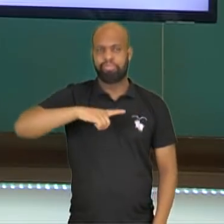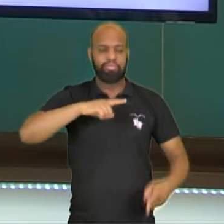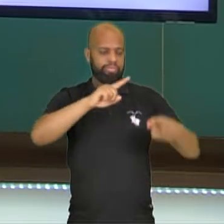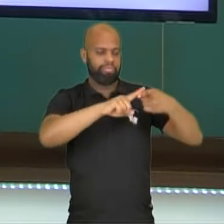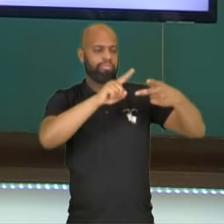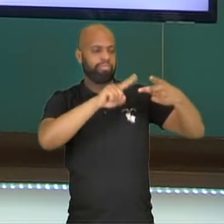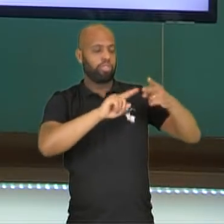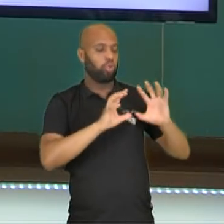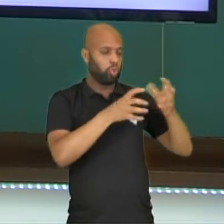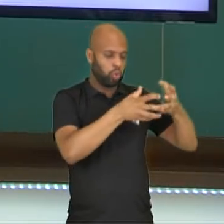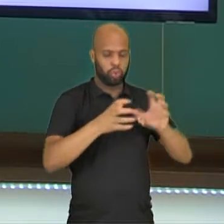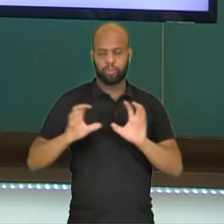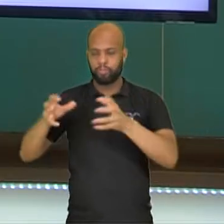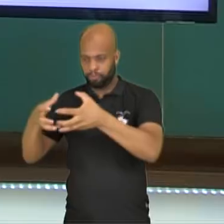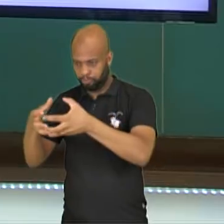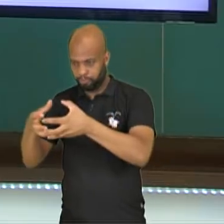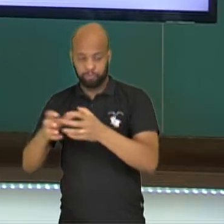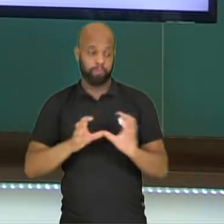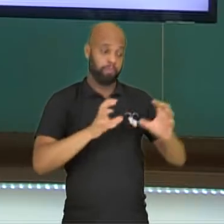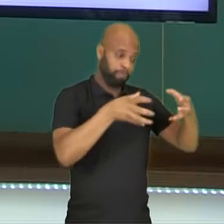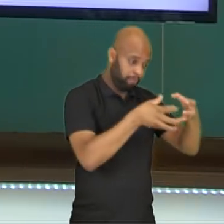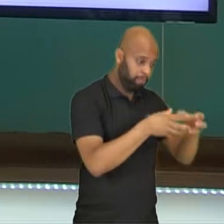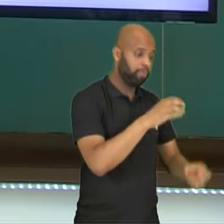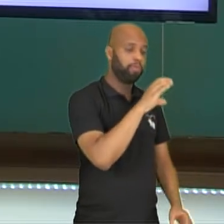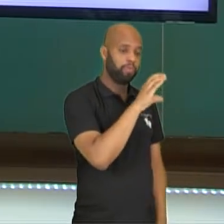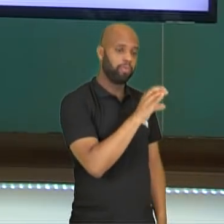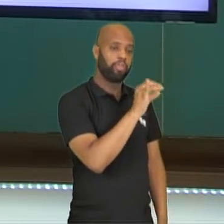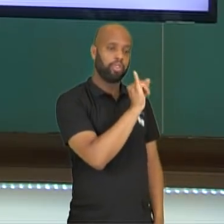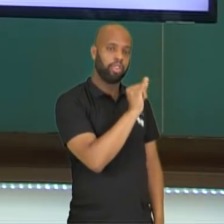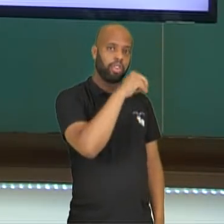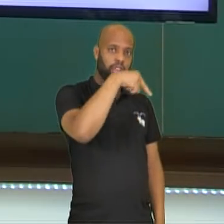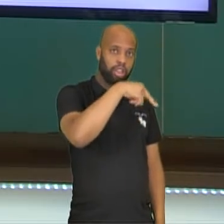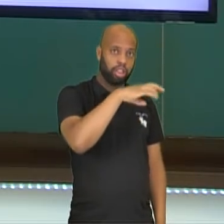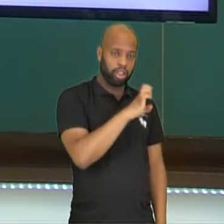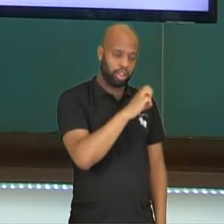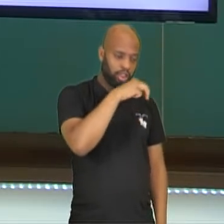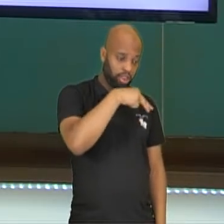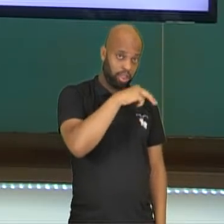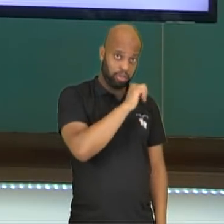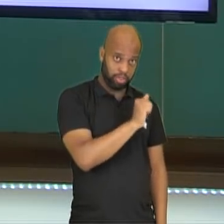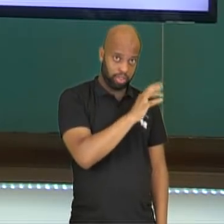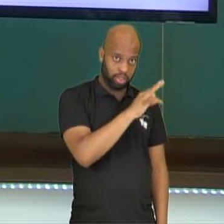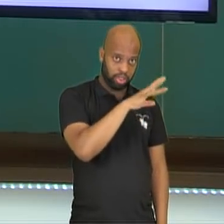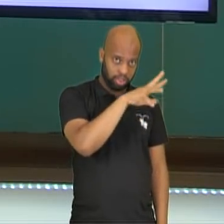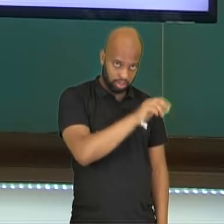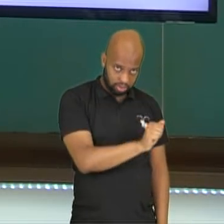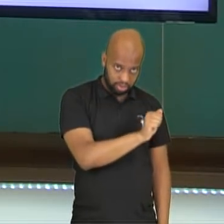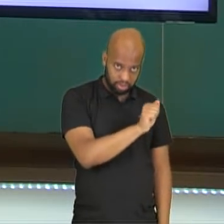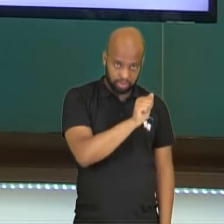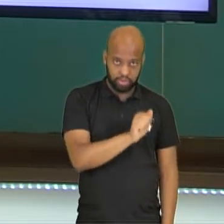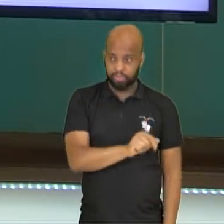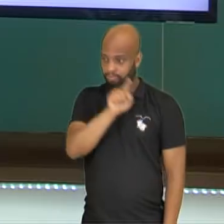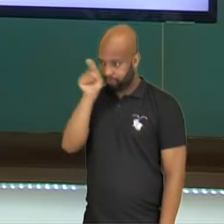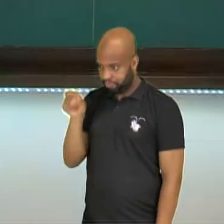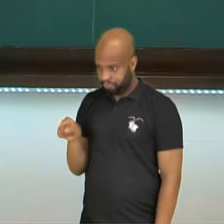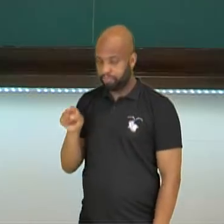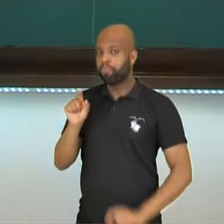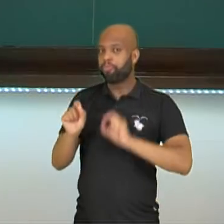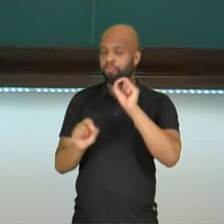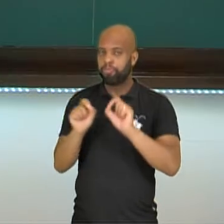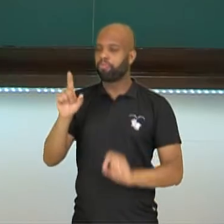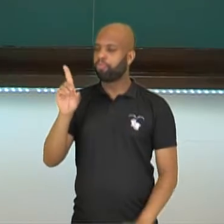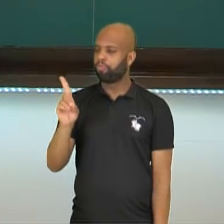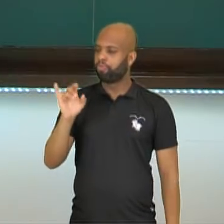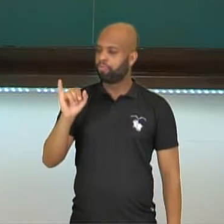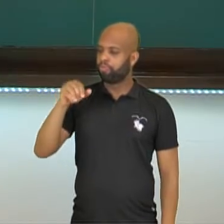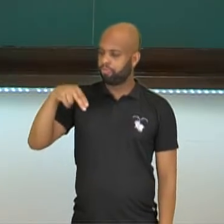dividimos nessas duas alas. Elas estão diretamente ligadas, certo? Elas estão relacionadas, elas estão bem ligadas, bem conectadas. Só